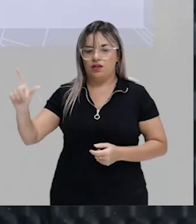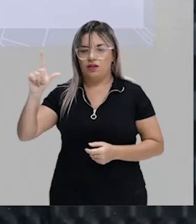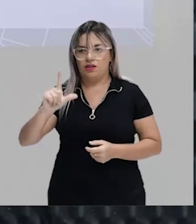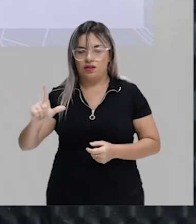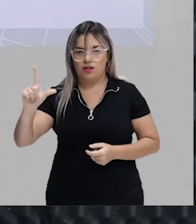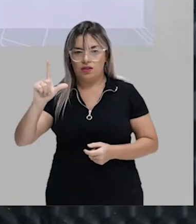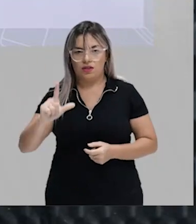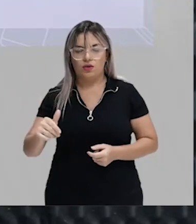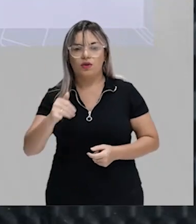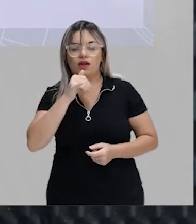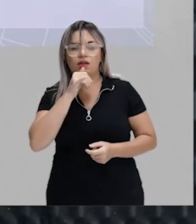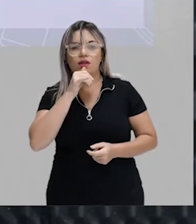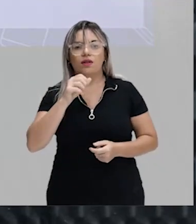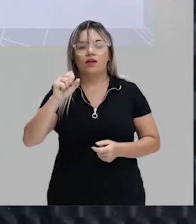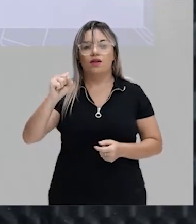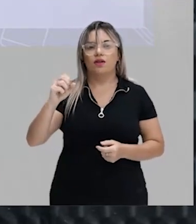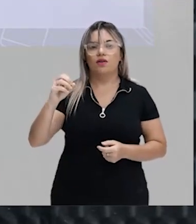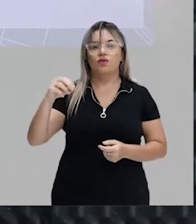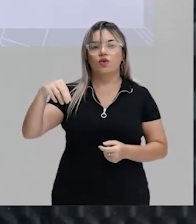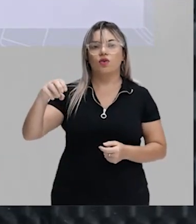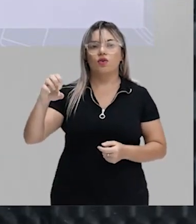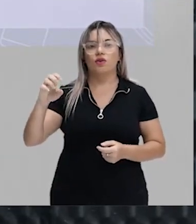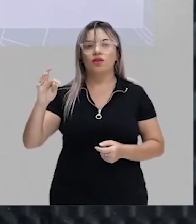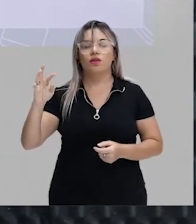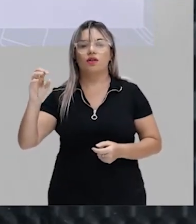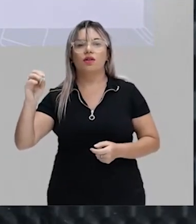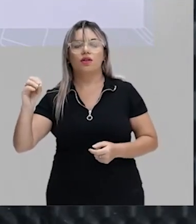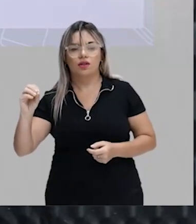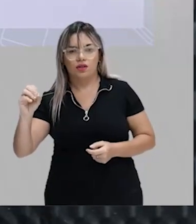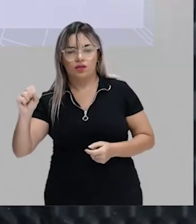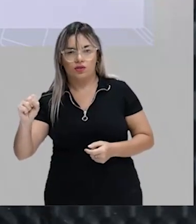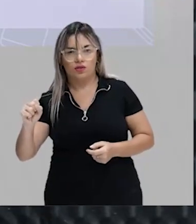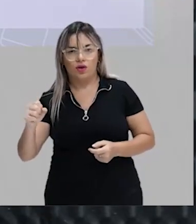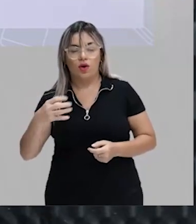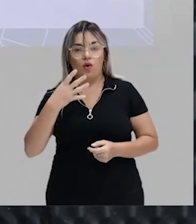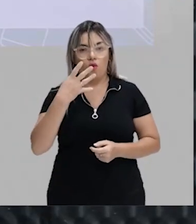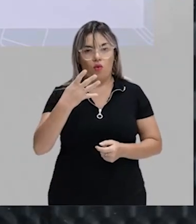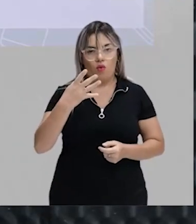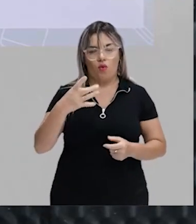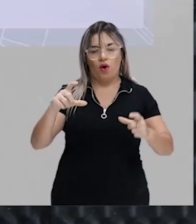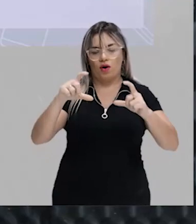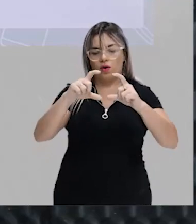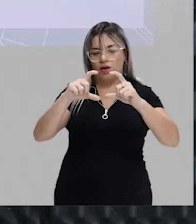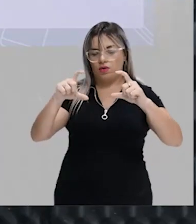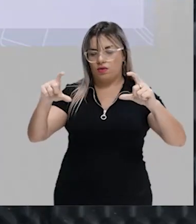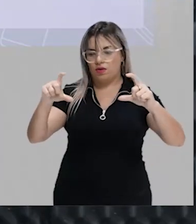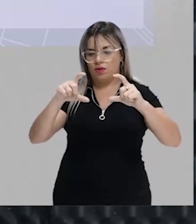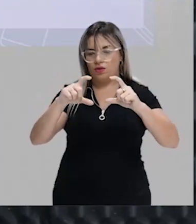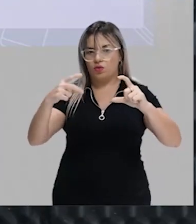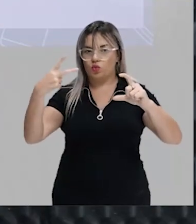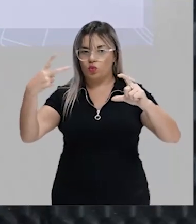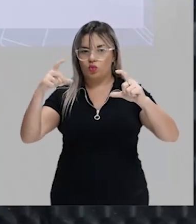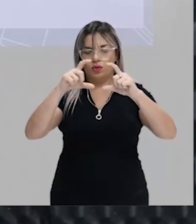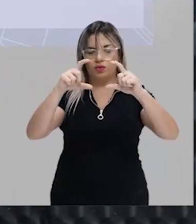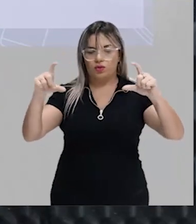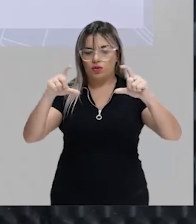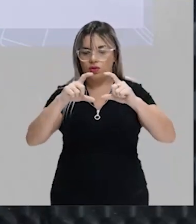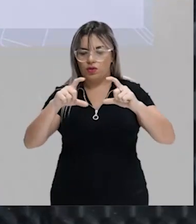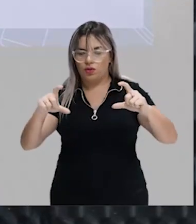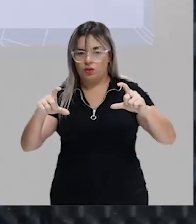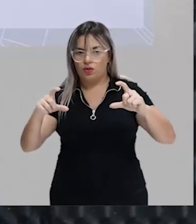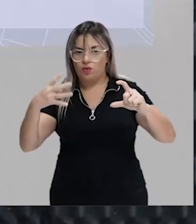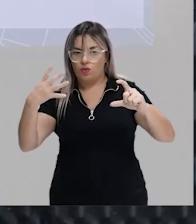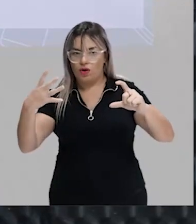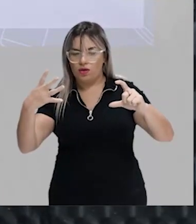4 versos, sendo 2 quartetos e 2 tercetos, ou seja, 2 estrofes com 4 versos e 2 estrofes